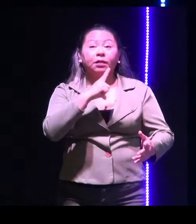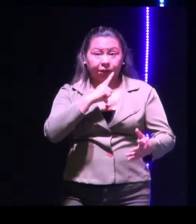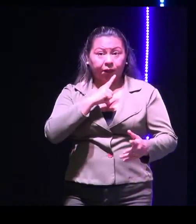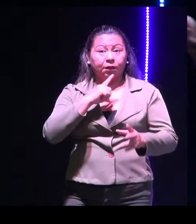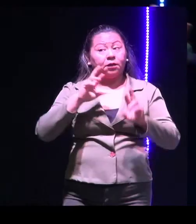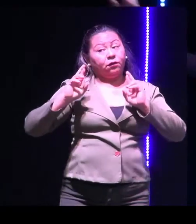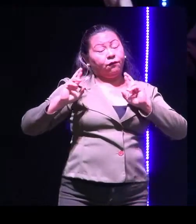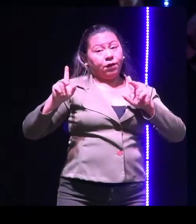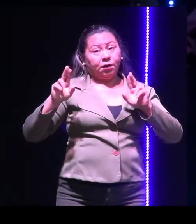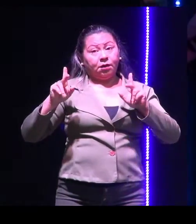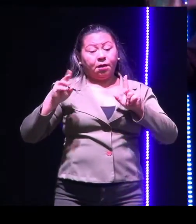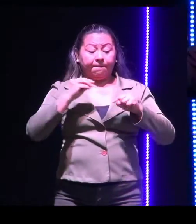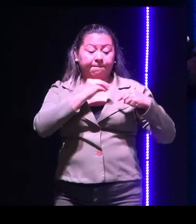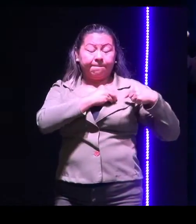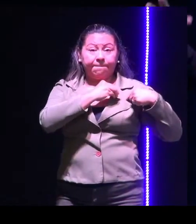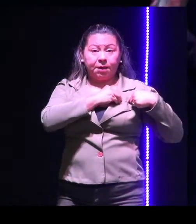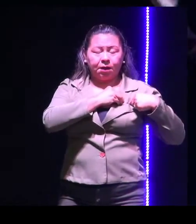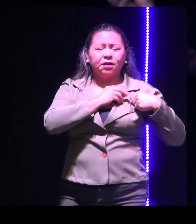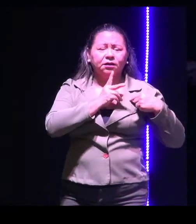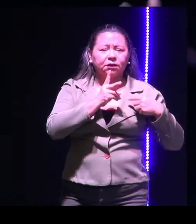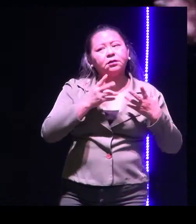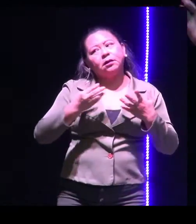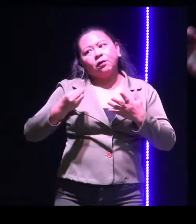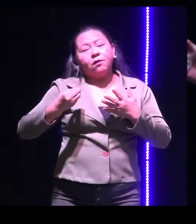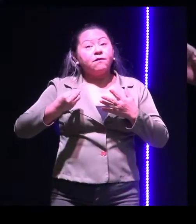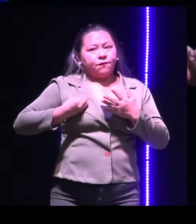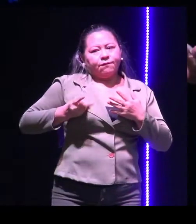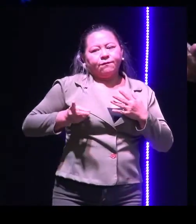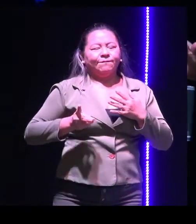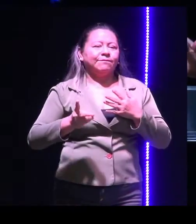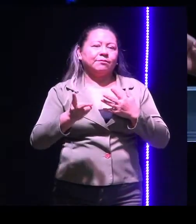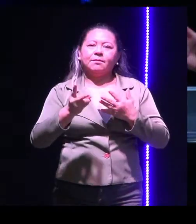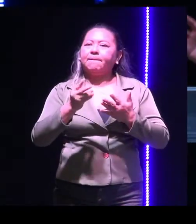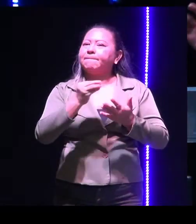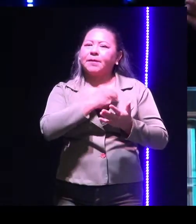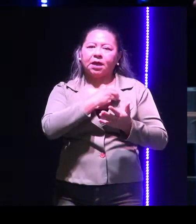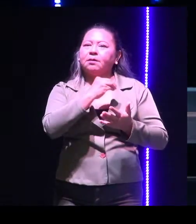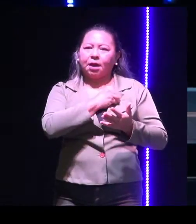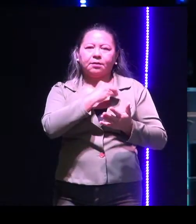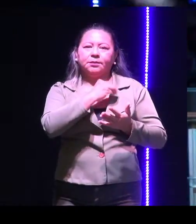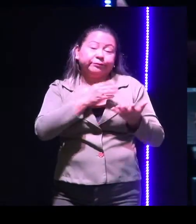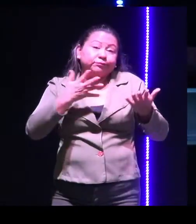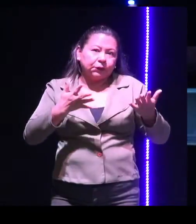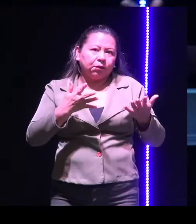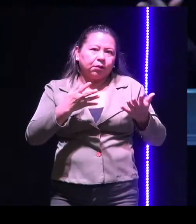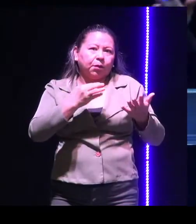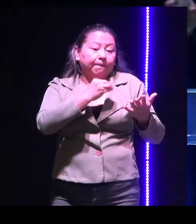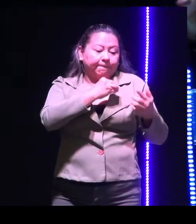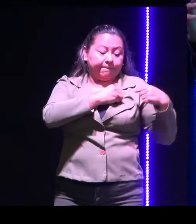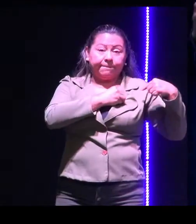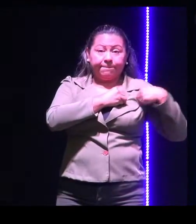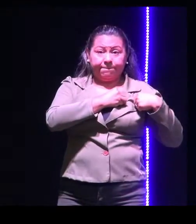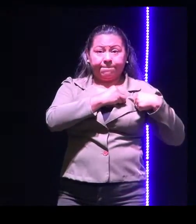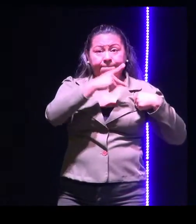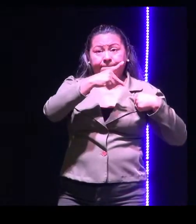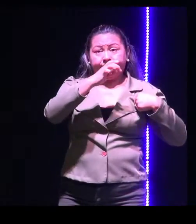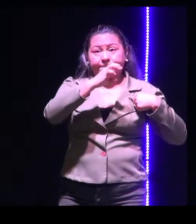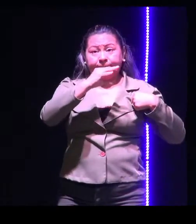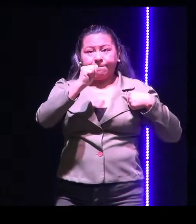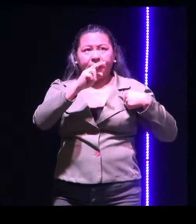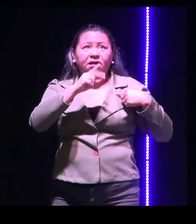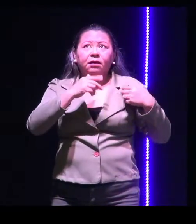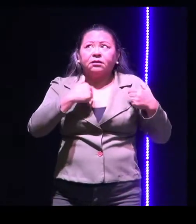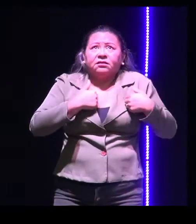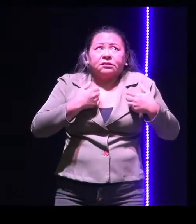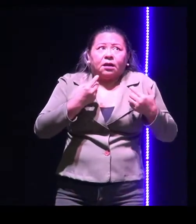uma diferença entre pecar e viver no pecado. Então, o pecar deve ser um